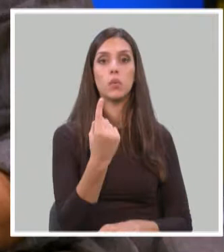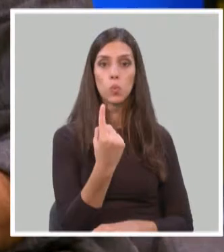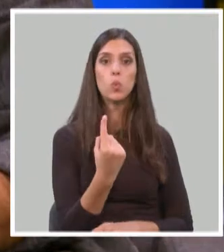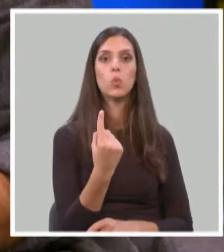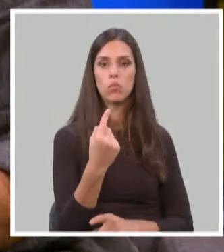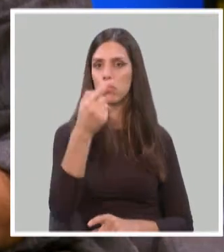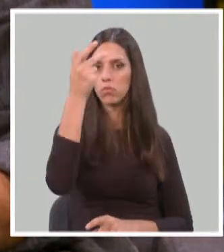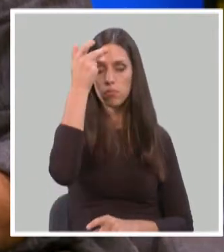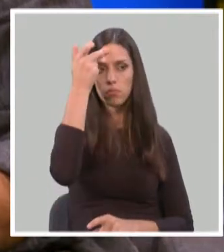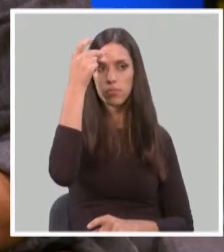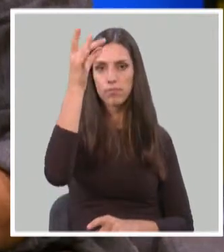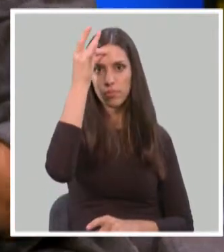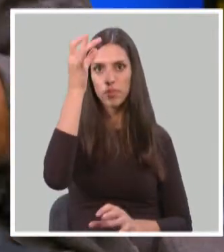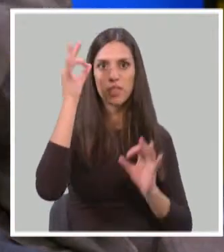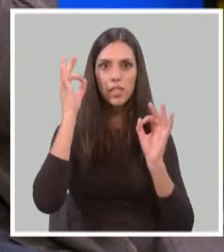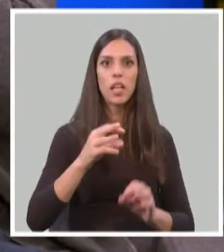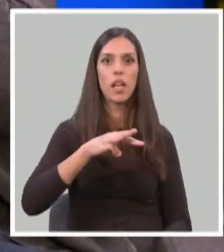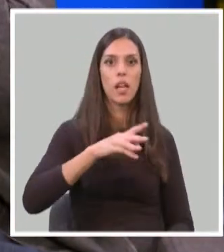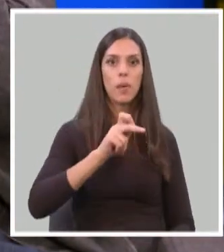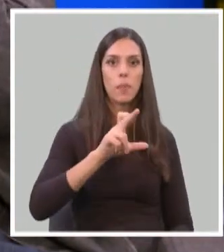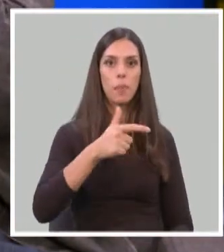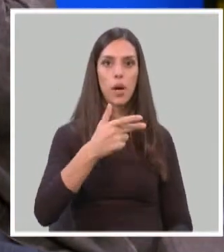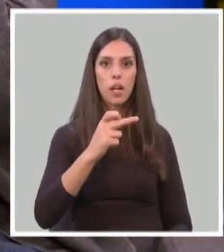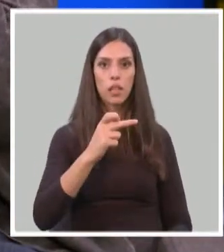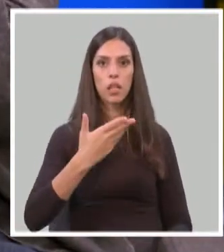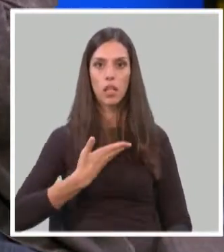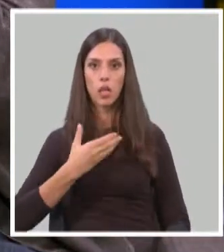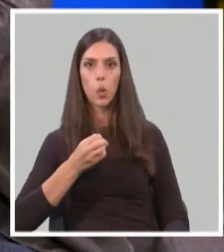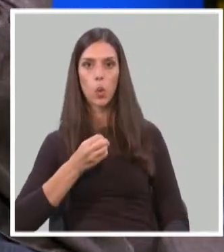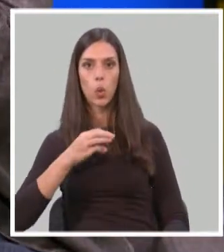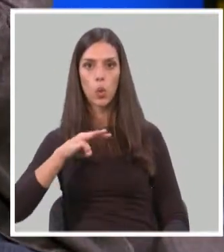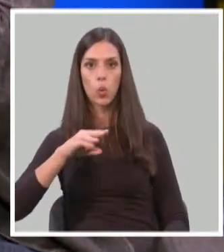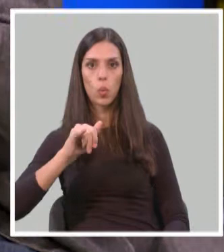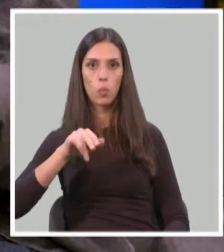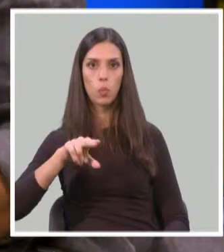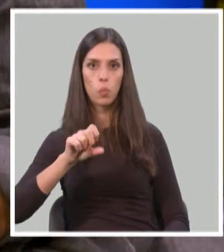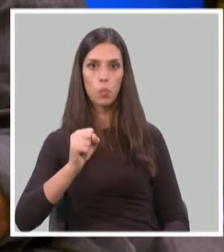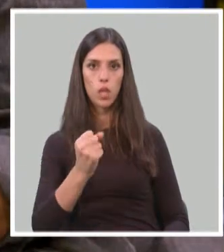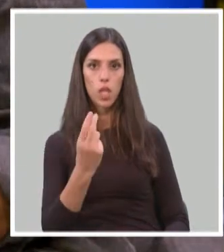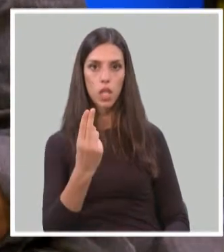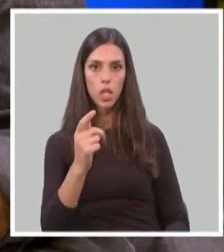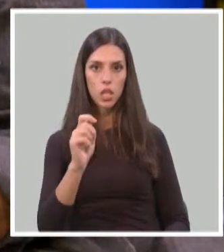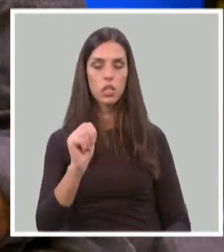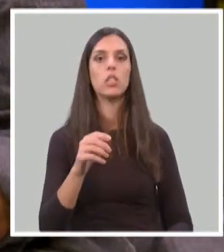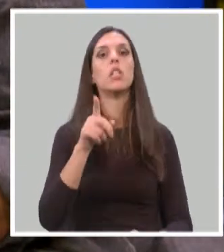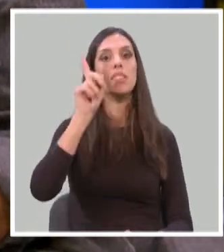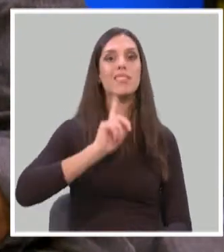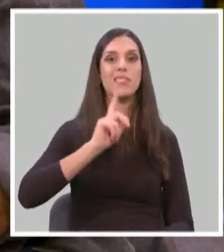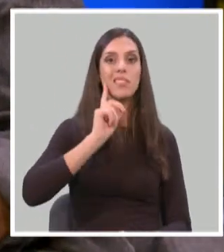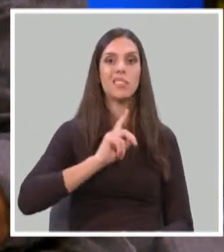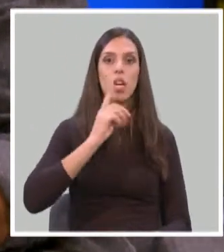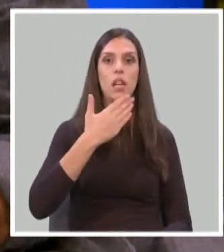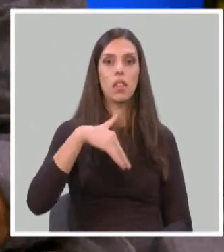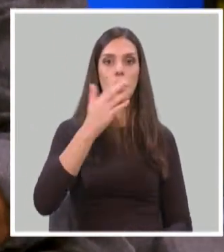exemplo que eu me recordo sempre, da Marta Domingos, que é uma aluna que eu tive que tem 51 anos e é dona de